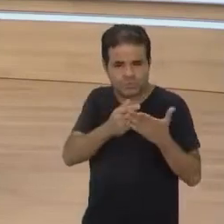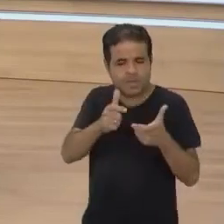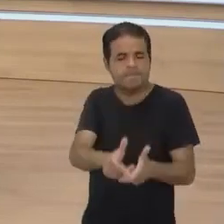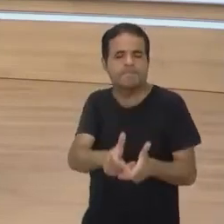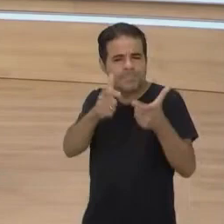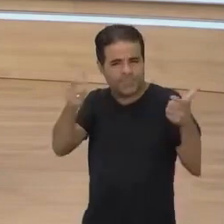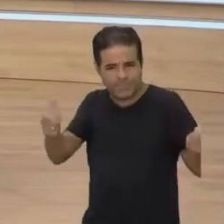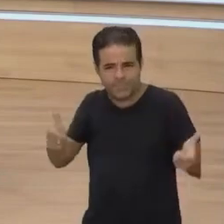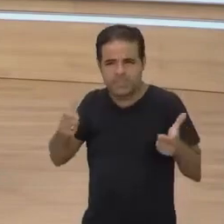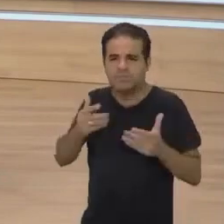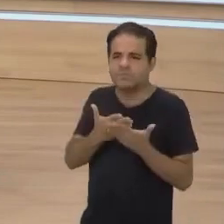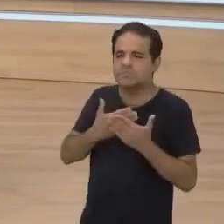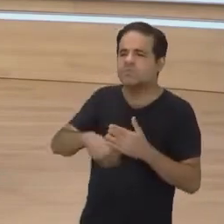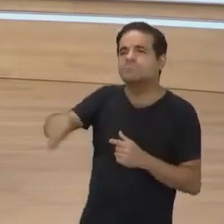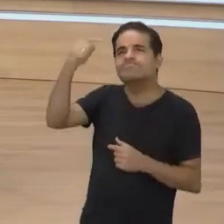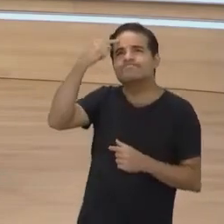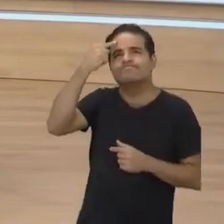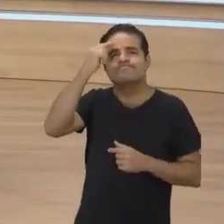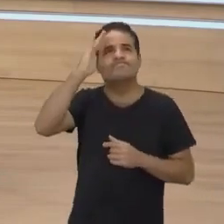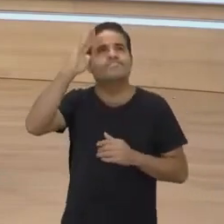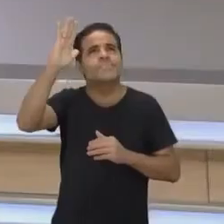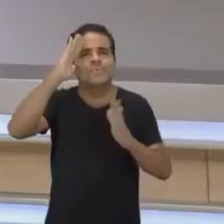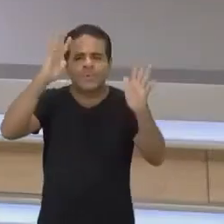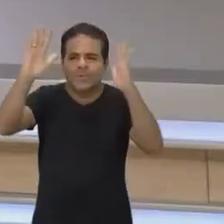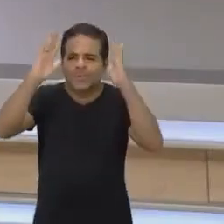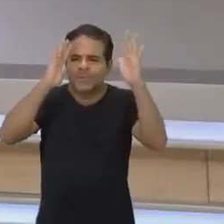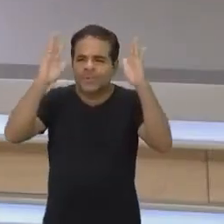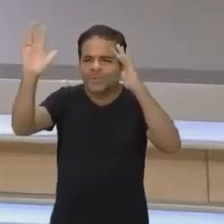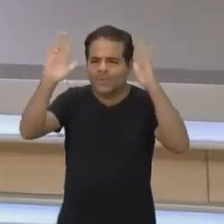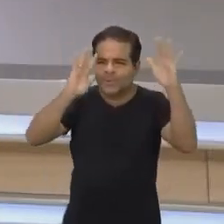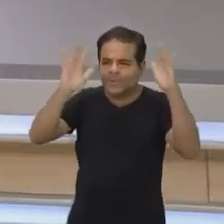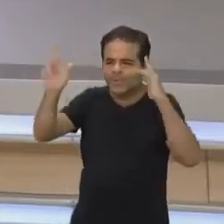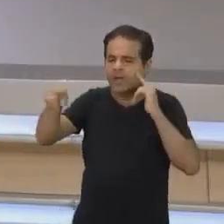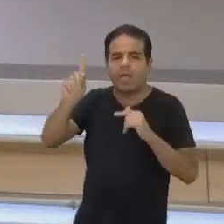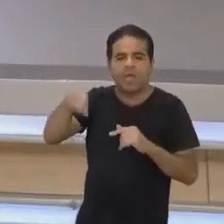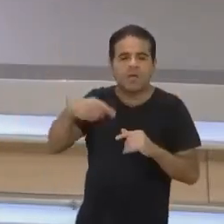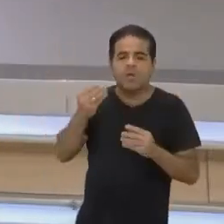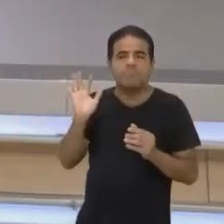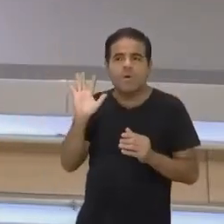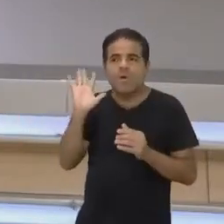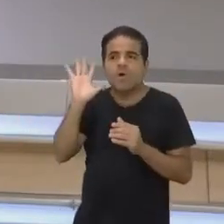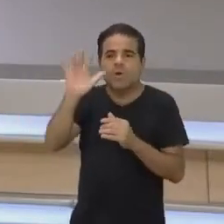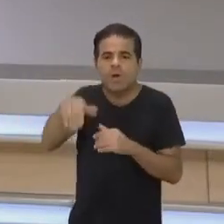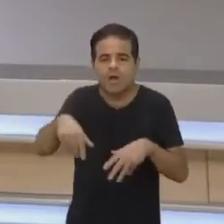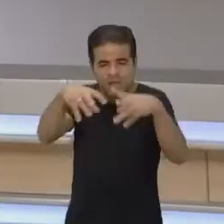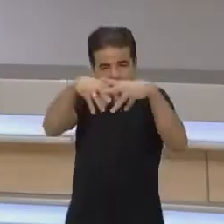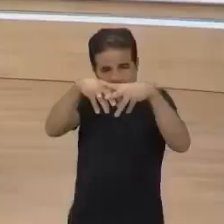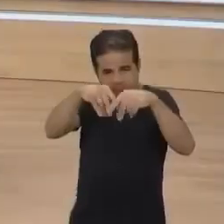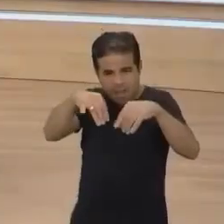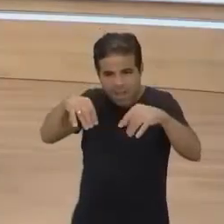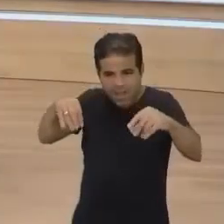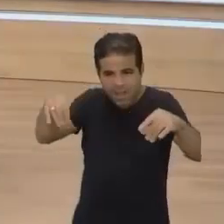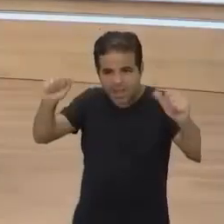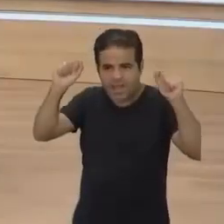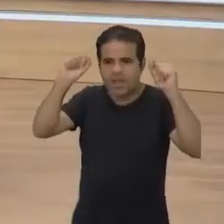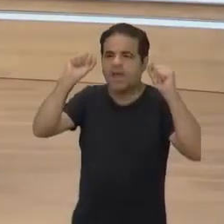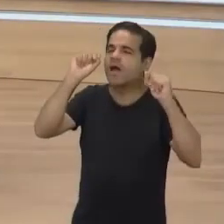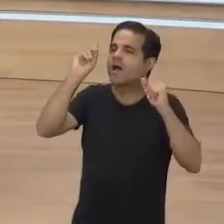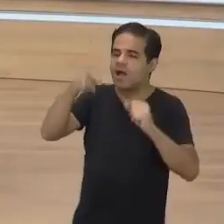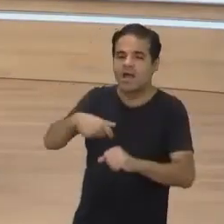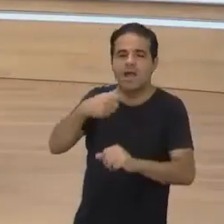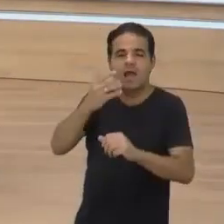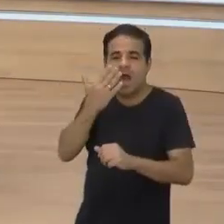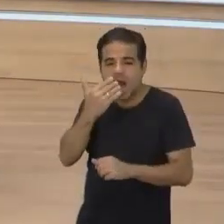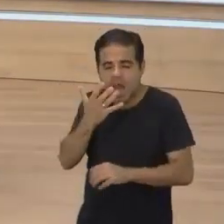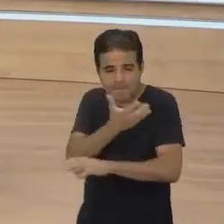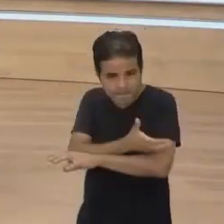provavelmente vão pensar e vão imaginar que esses sais minerais, eles vêm da terra. Né? Então falar, ah, então a planta